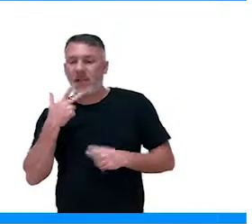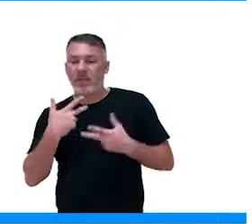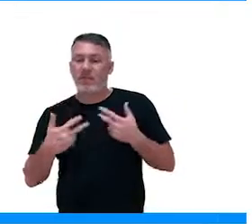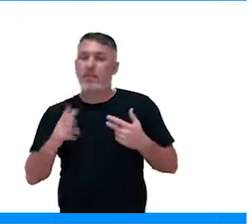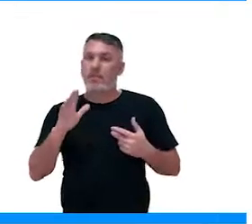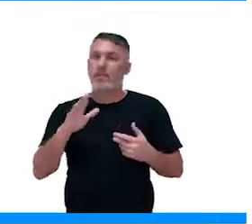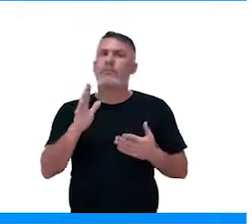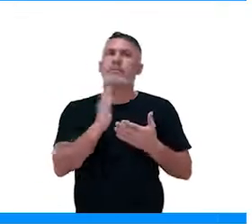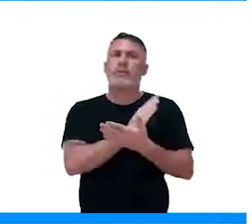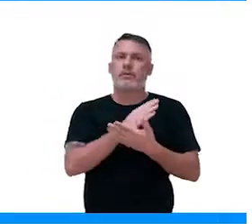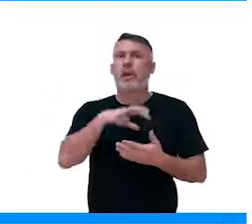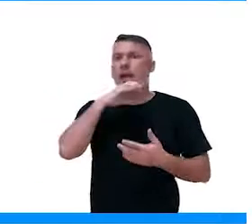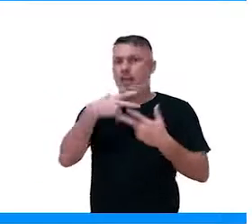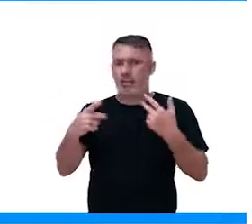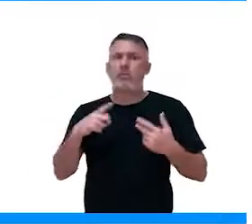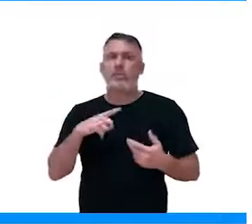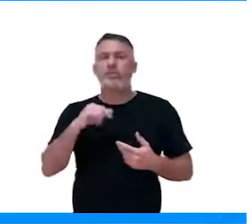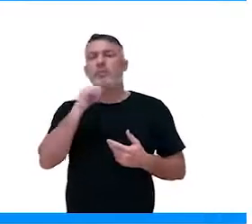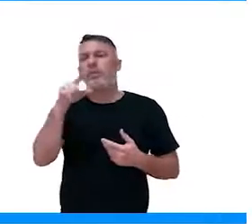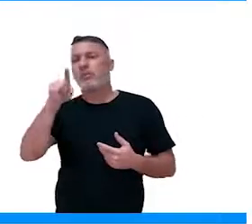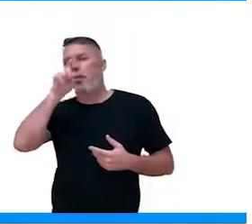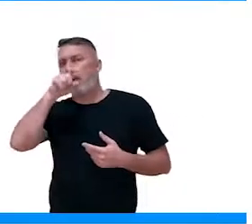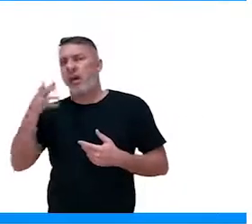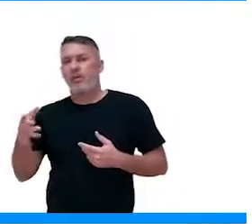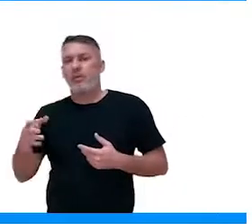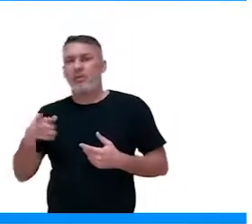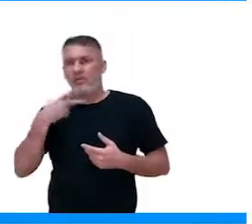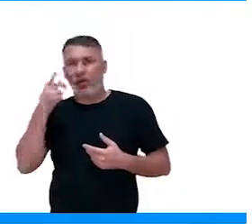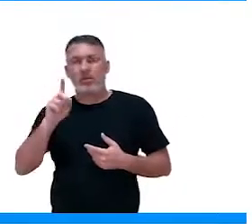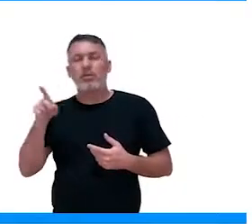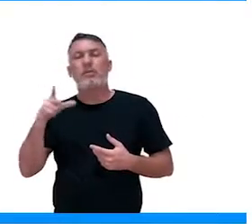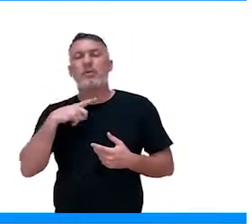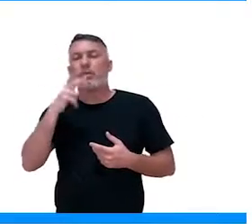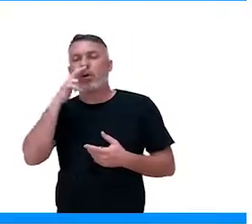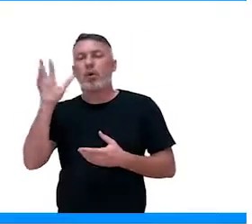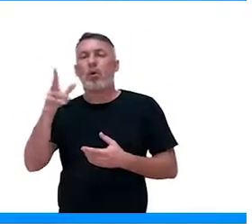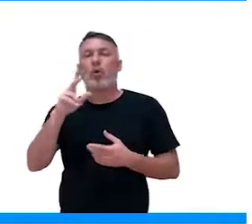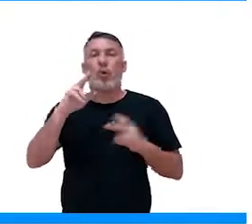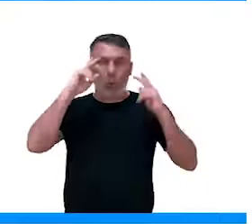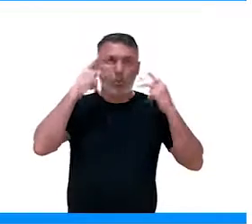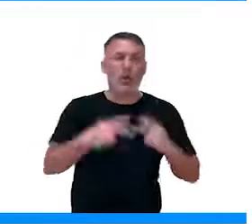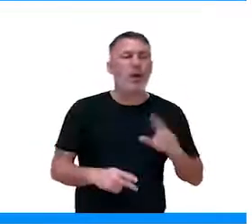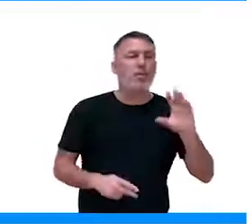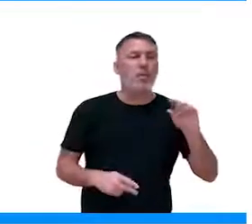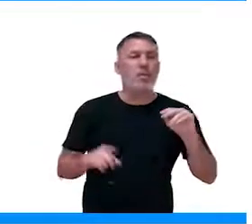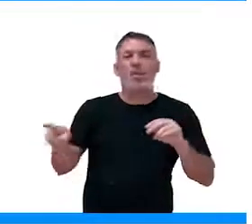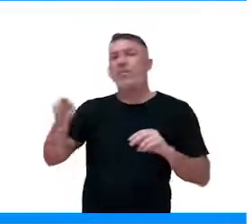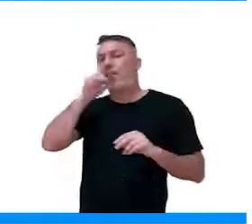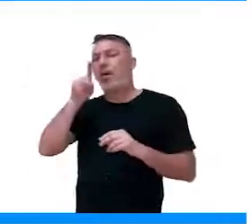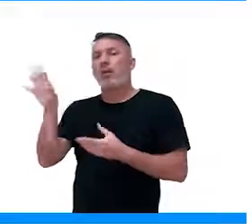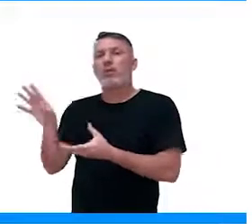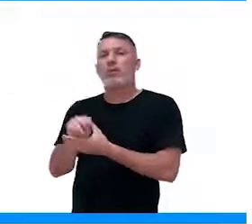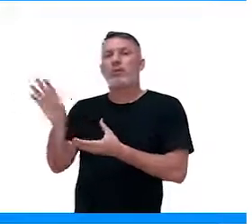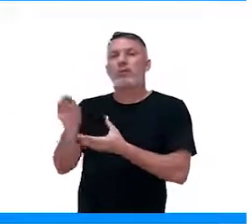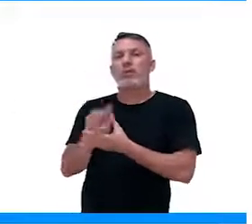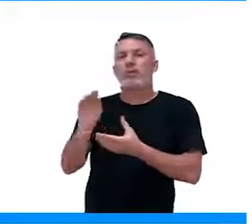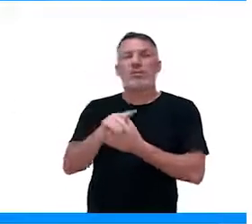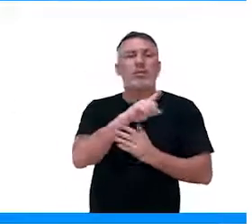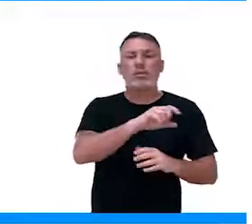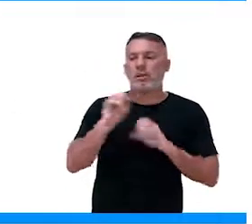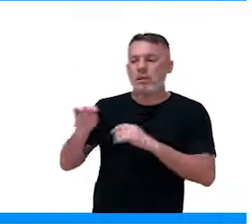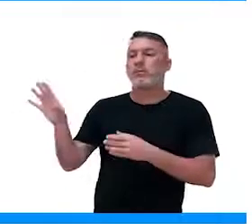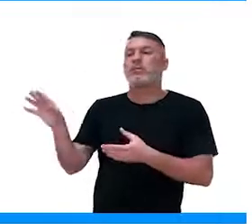animais que têm suas peculiaridades, né? Se a gente for pensar no papagaio, ele não fala, mas ele reproduz o que o homem ensina,